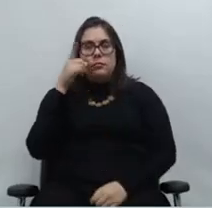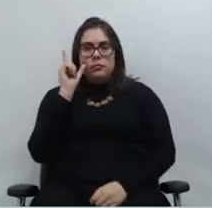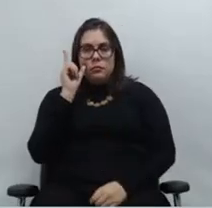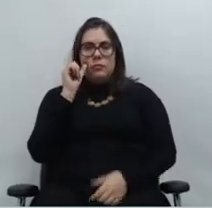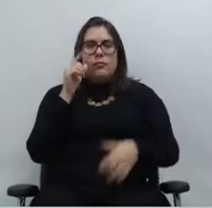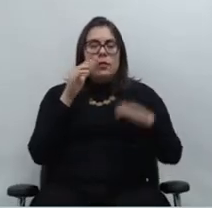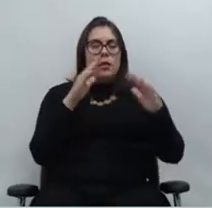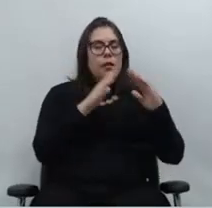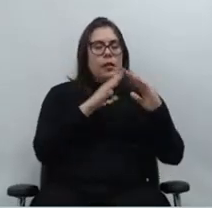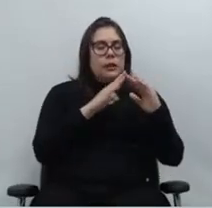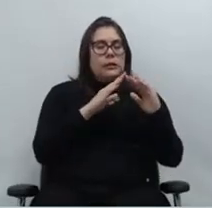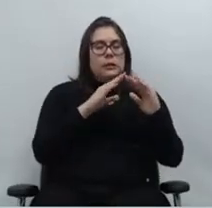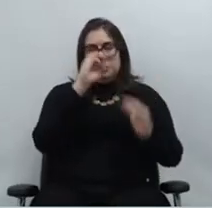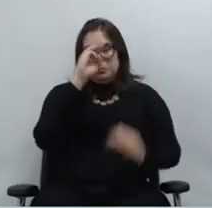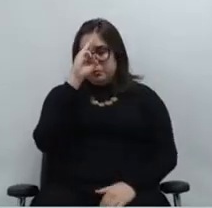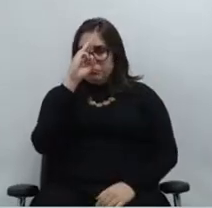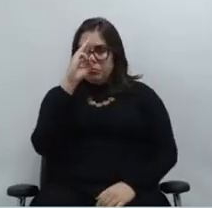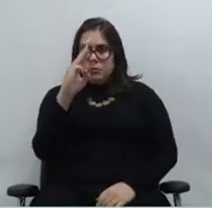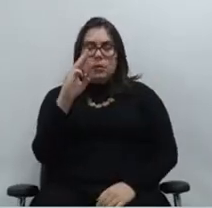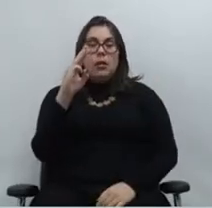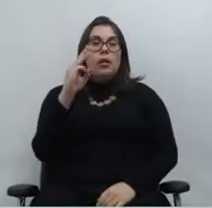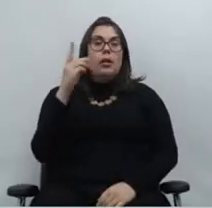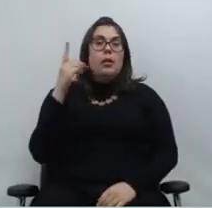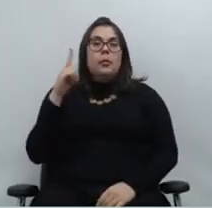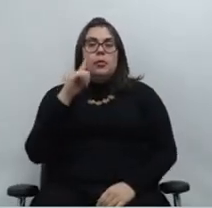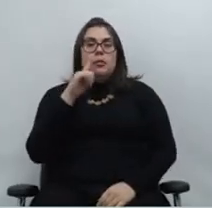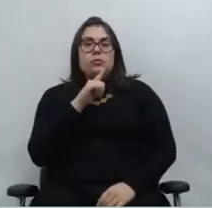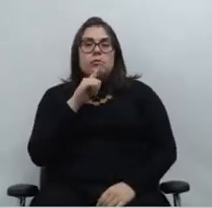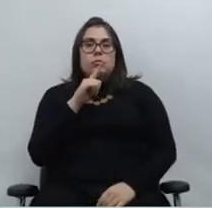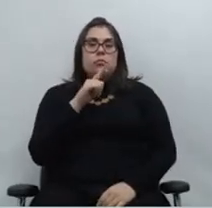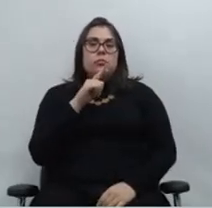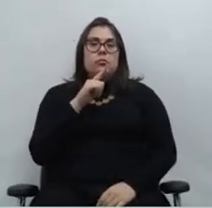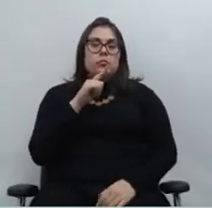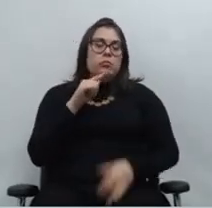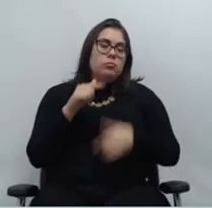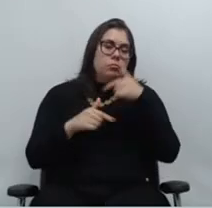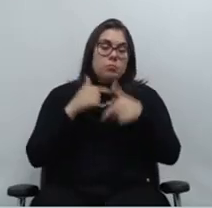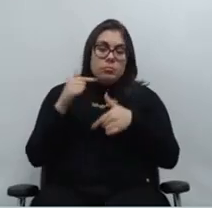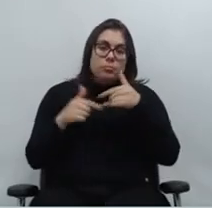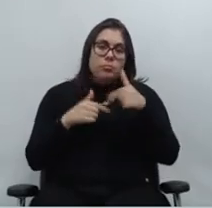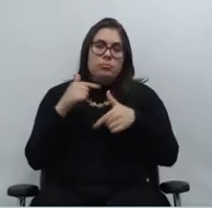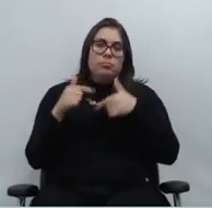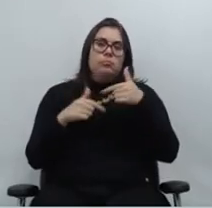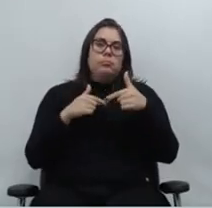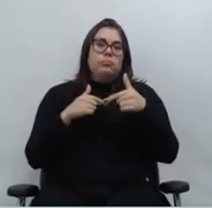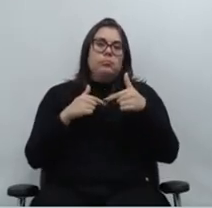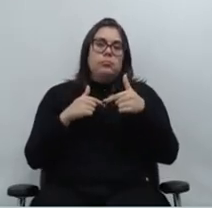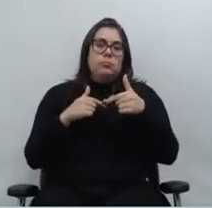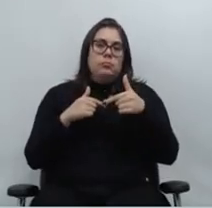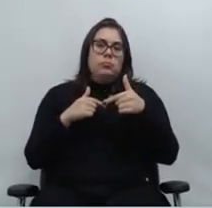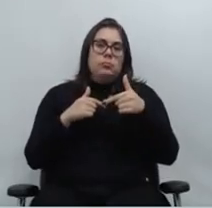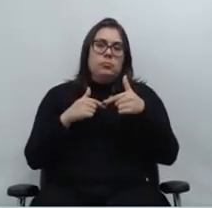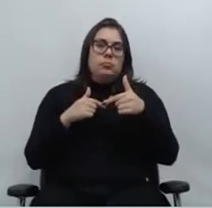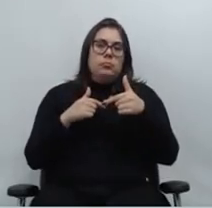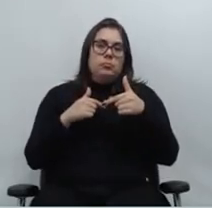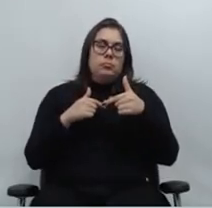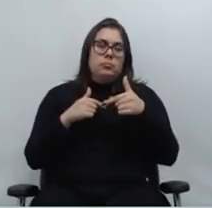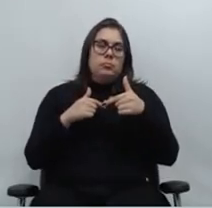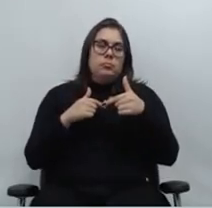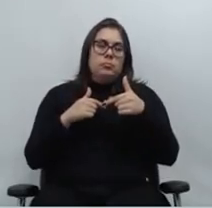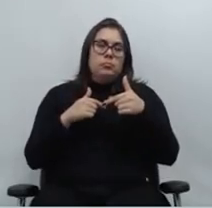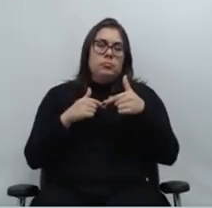Militar, para atividades próximas, inclusive para atuação até naquelas